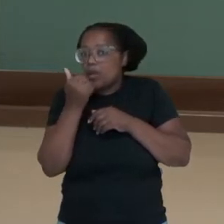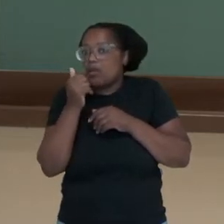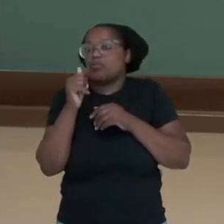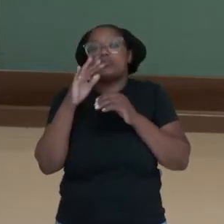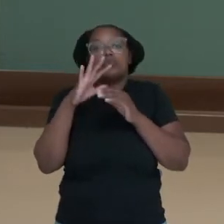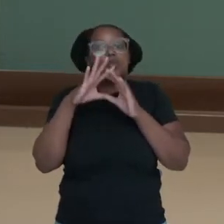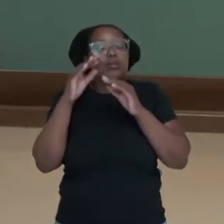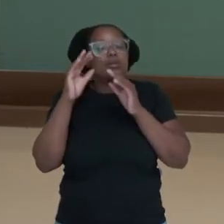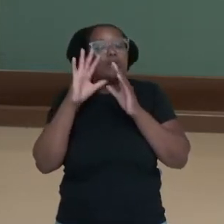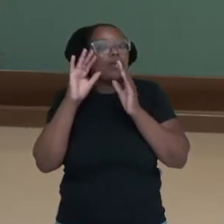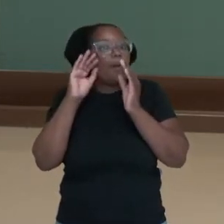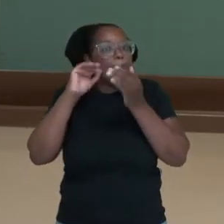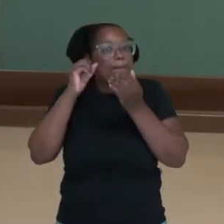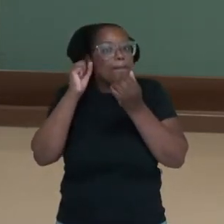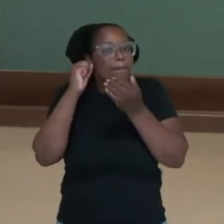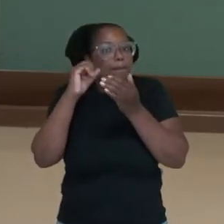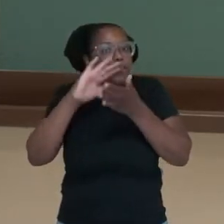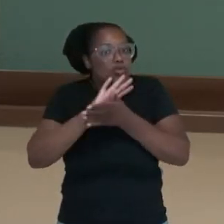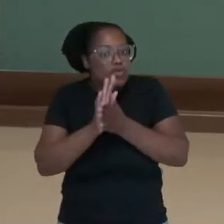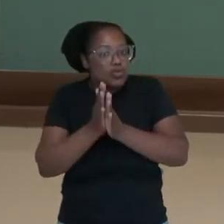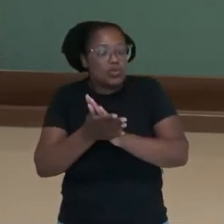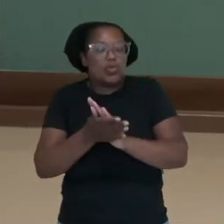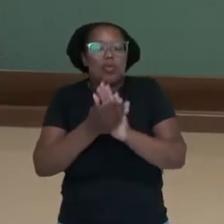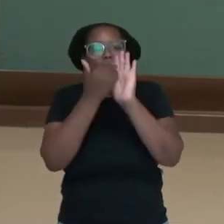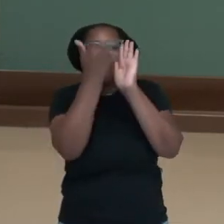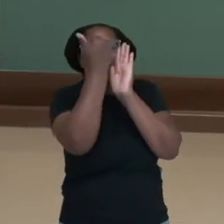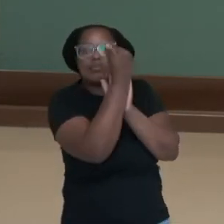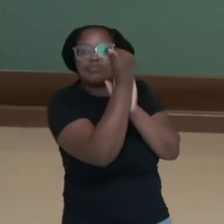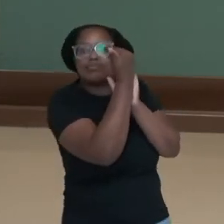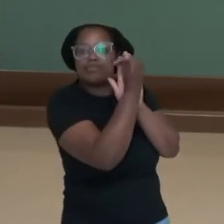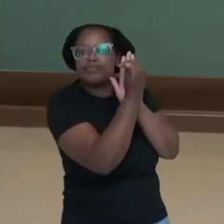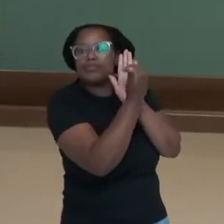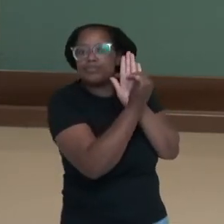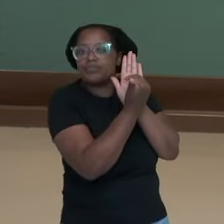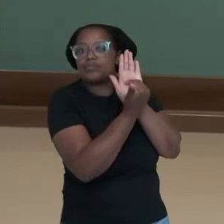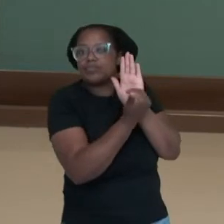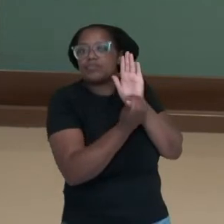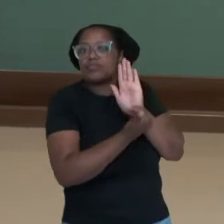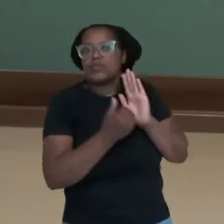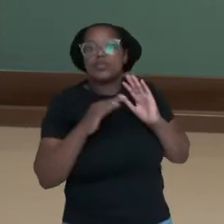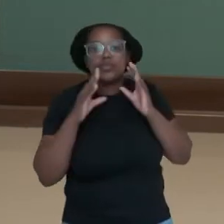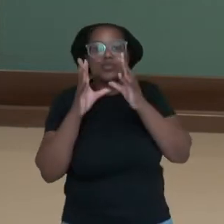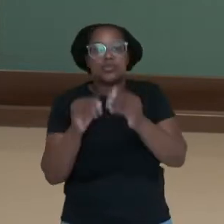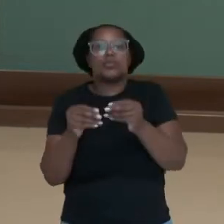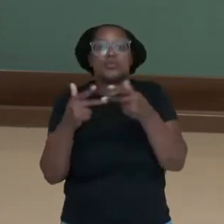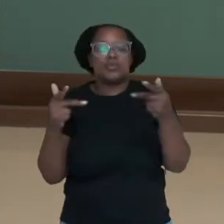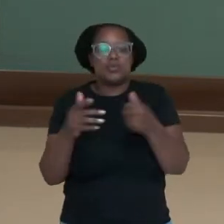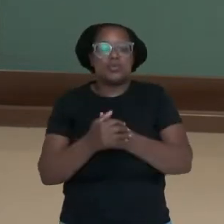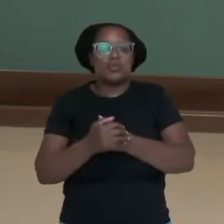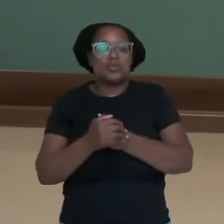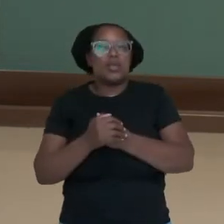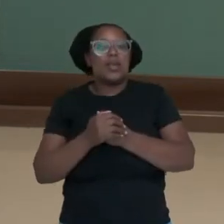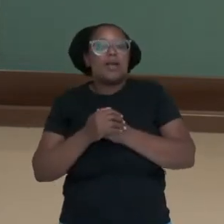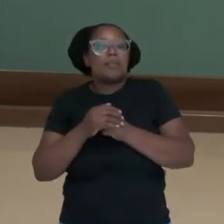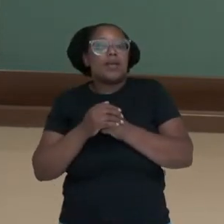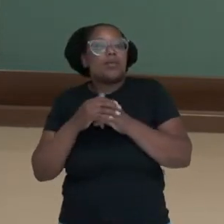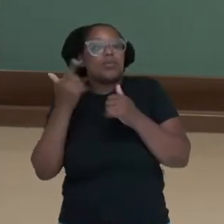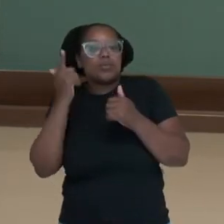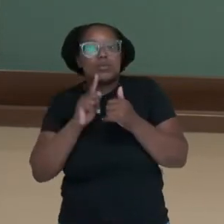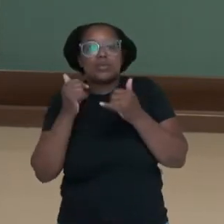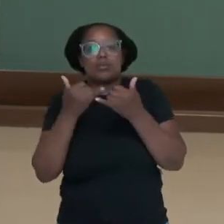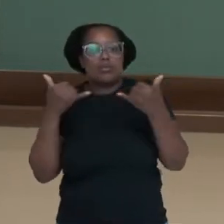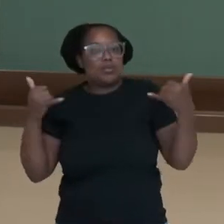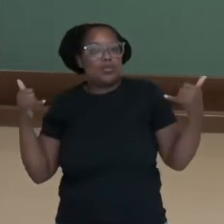e se alimenta. Ou seja, é uma sequência de interações para obtenção de energia através